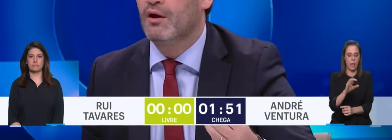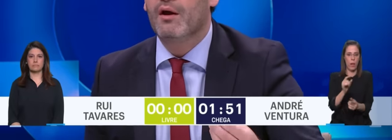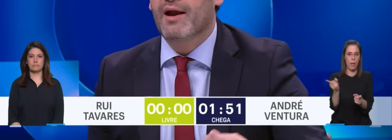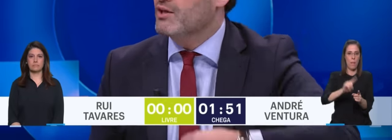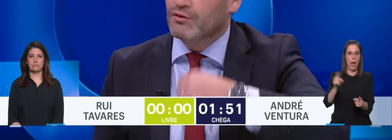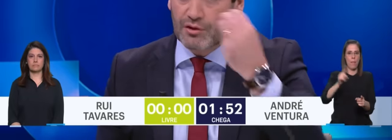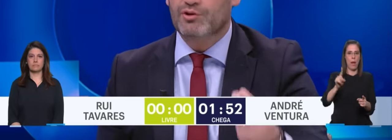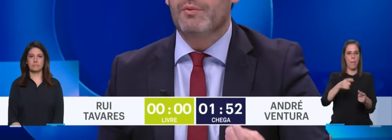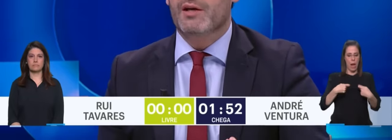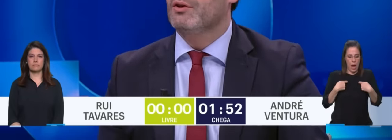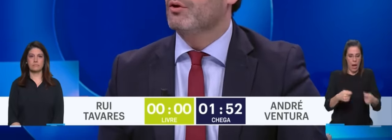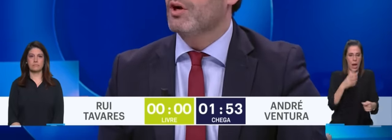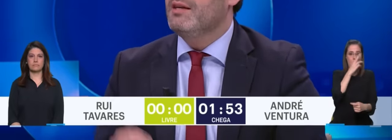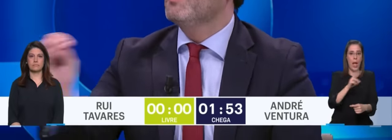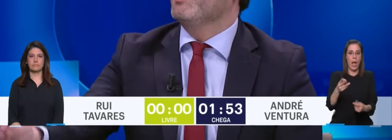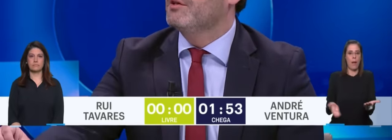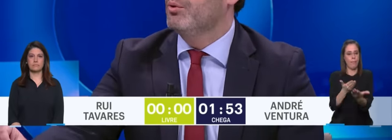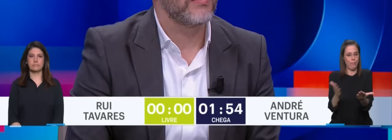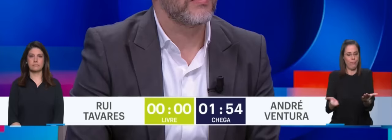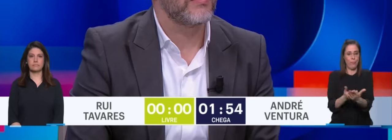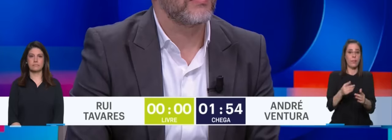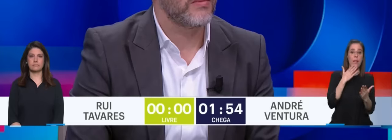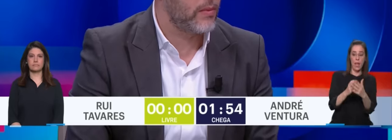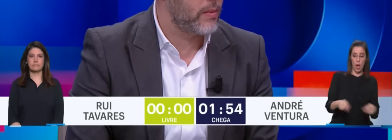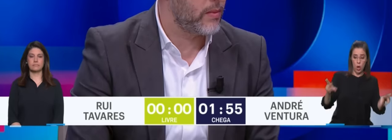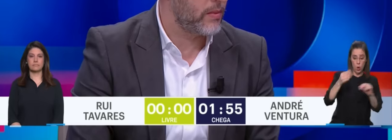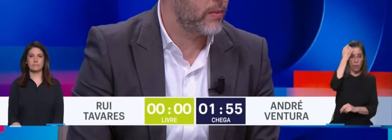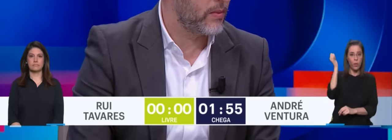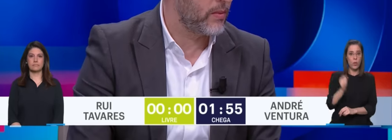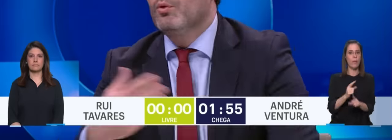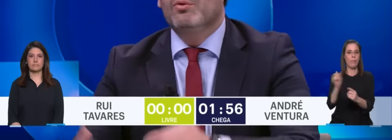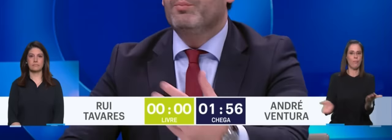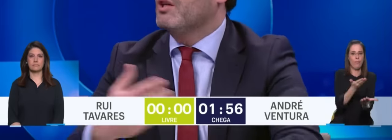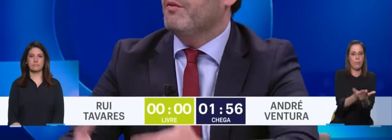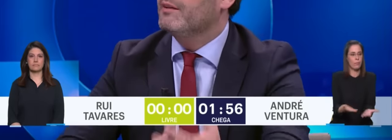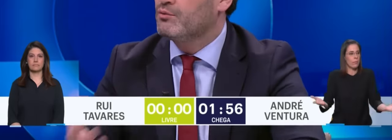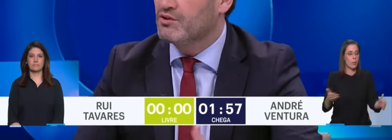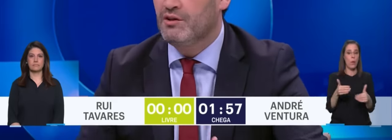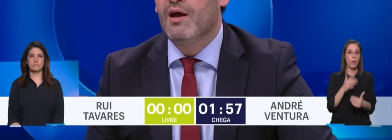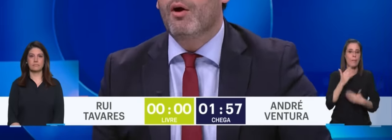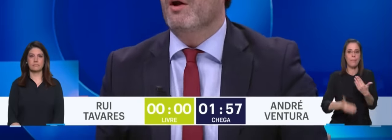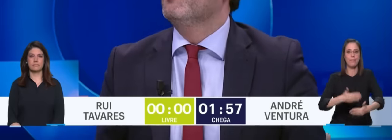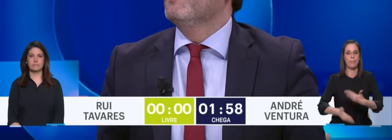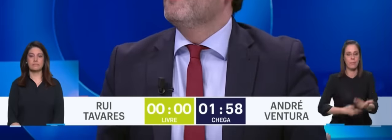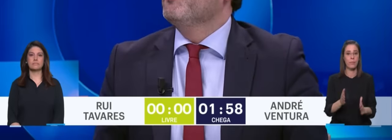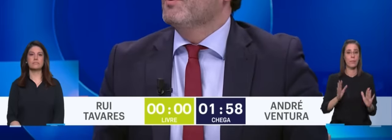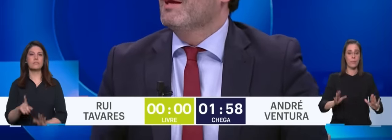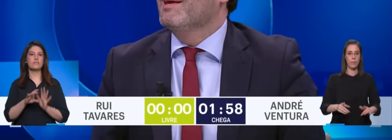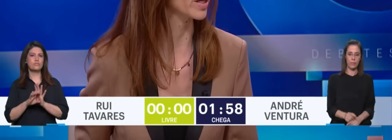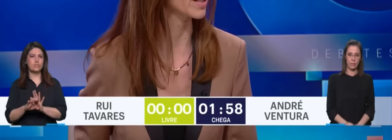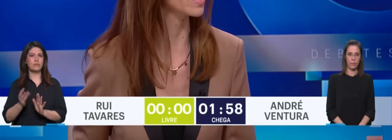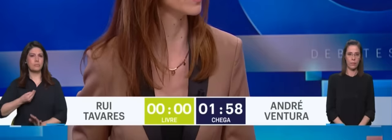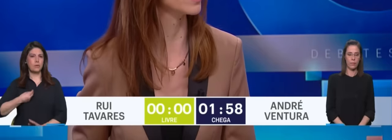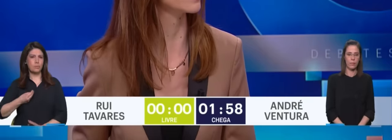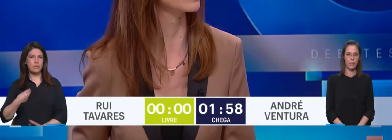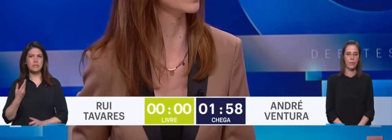vezes gasta não sei quantos milhares de euros e sempre que é atribuído um novo magistrado ele recorre o o o processo vai andando assim chega está preocupado por exemplo